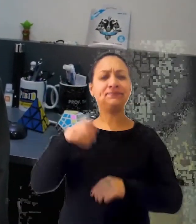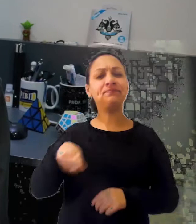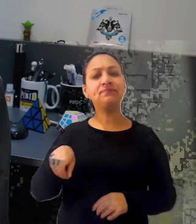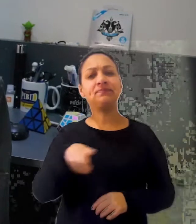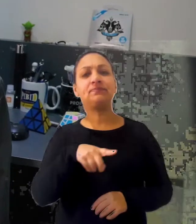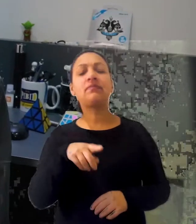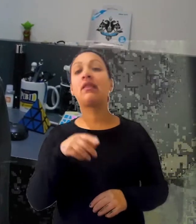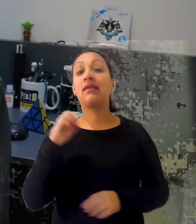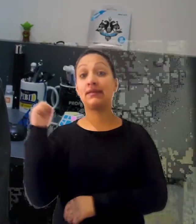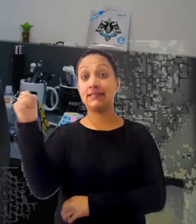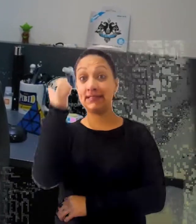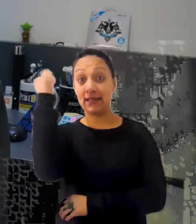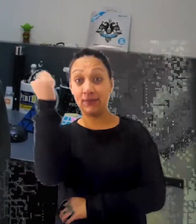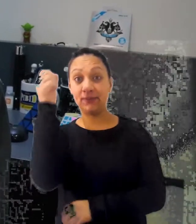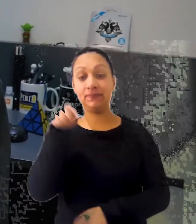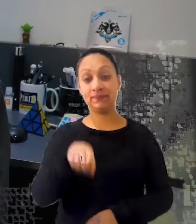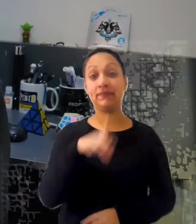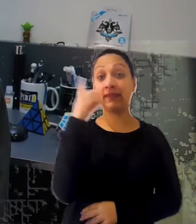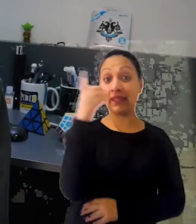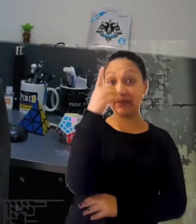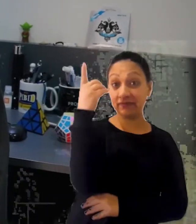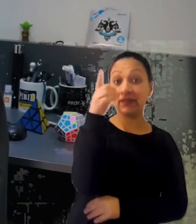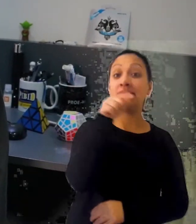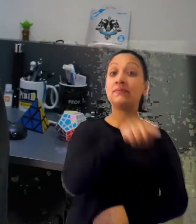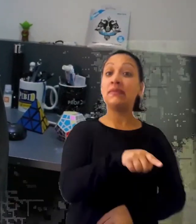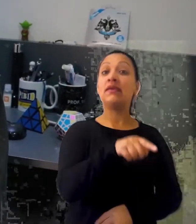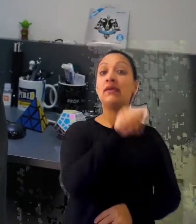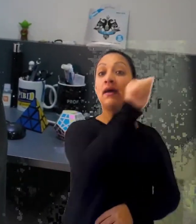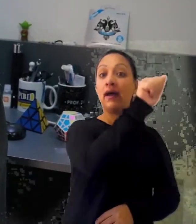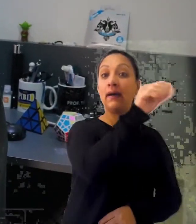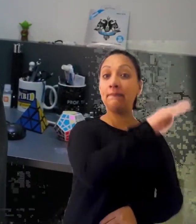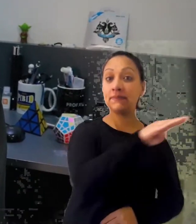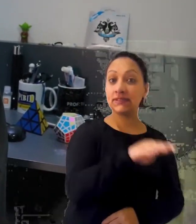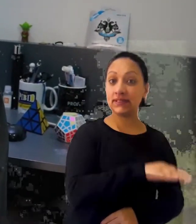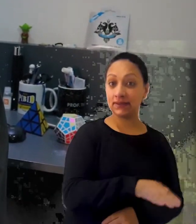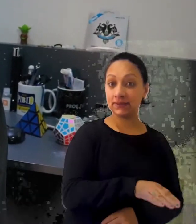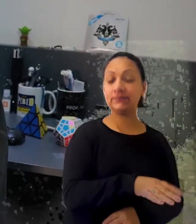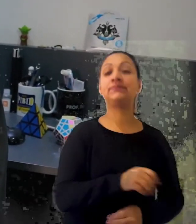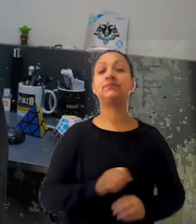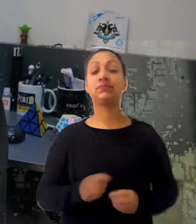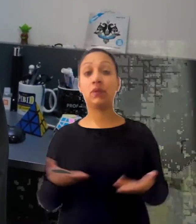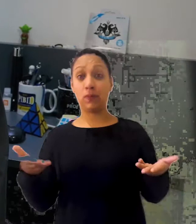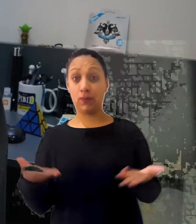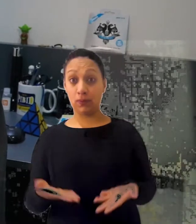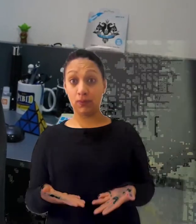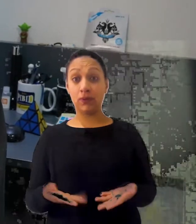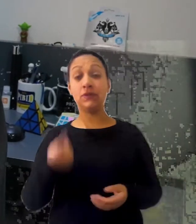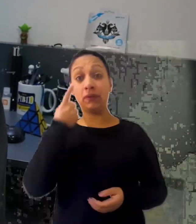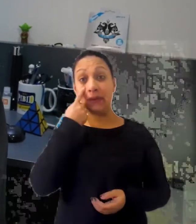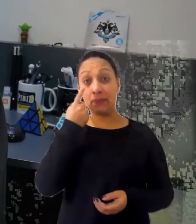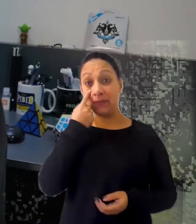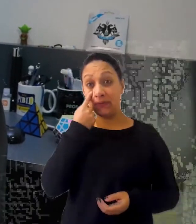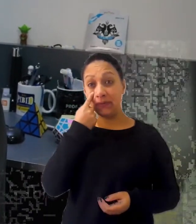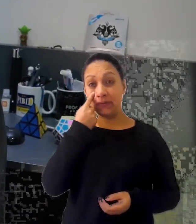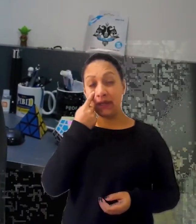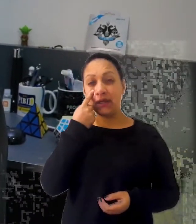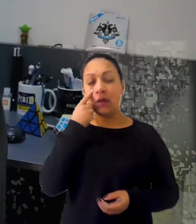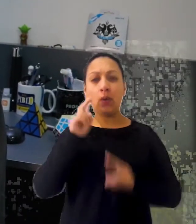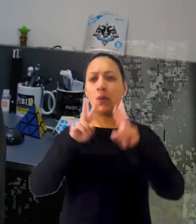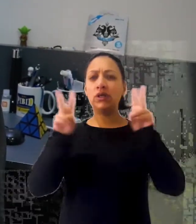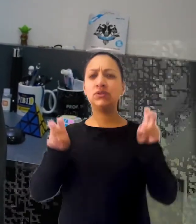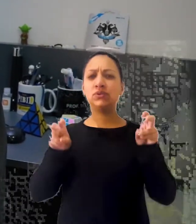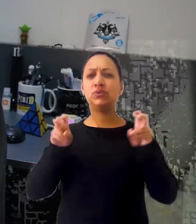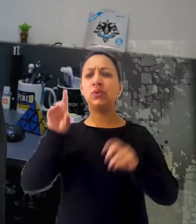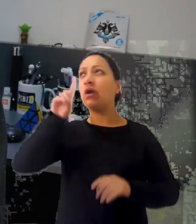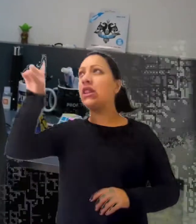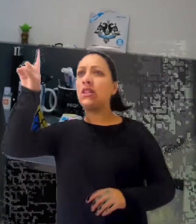falar sobre Saul, Davi e Absalão. Hoje nós vamos ver sobre o chamado